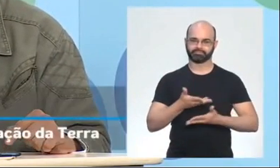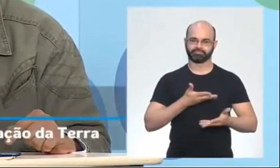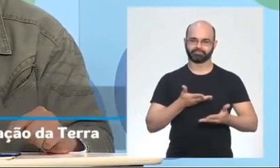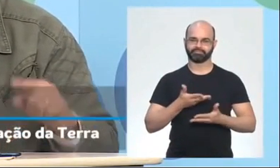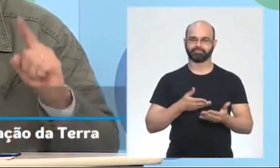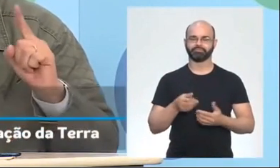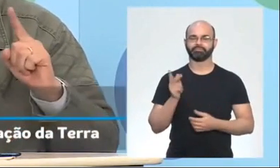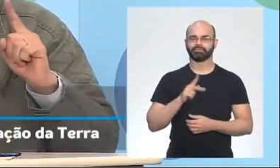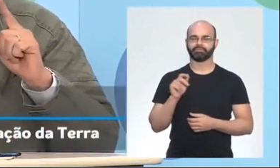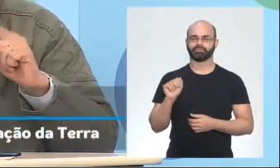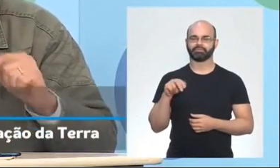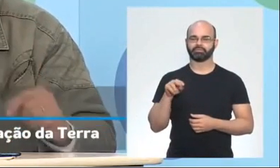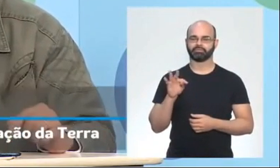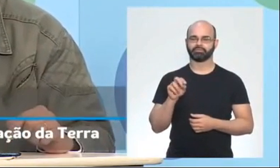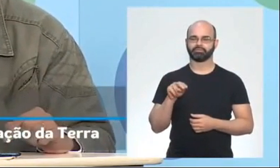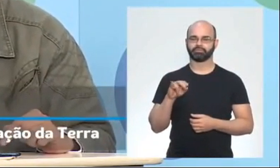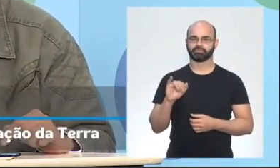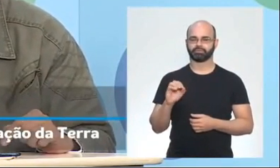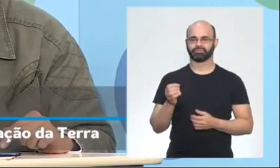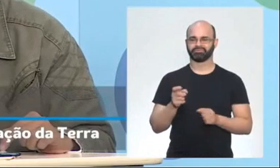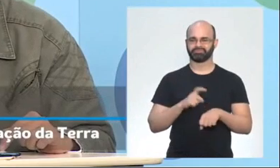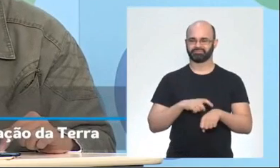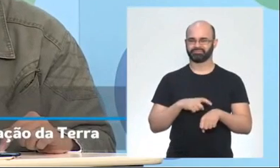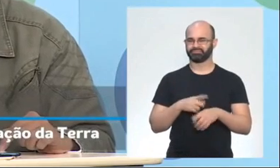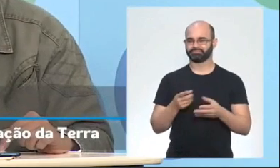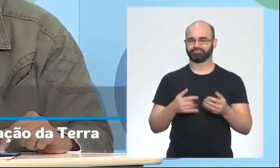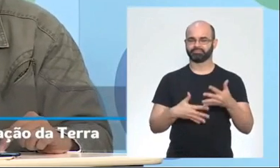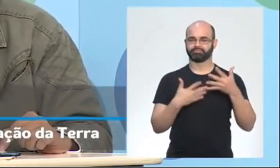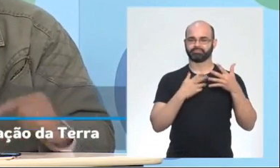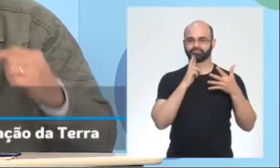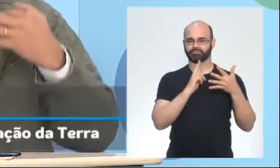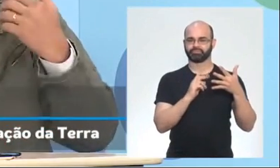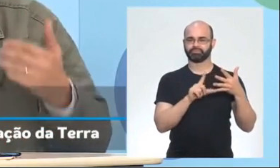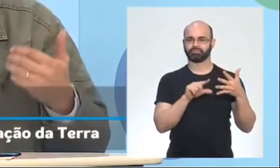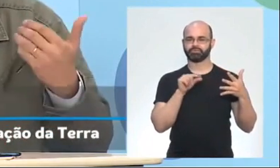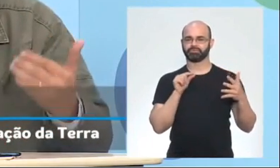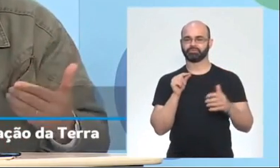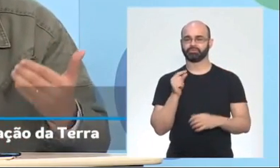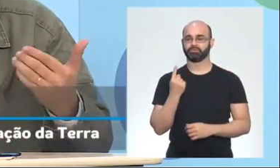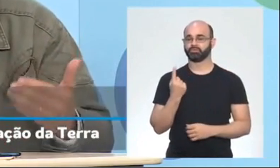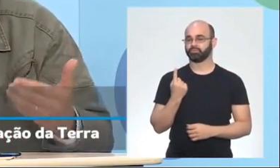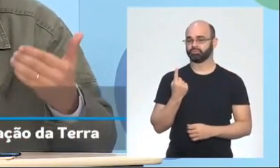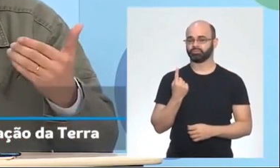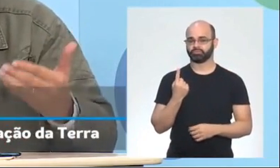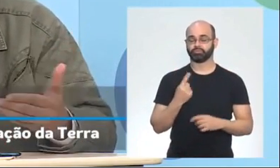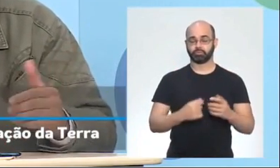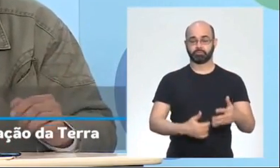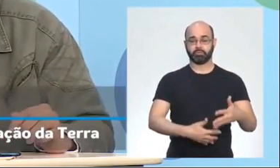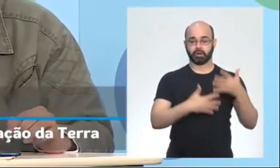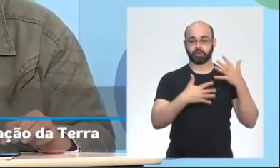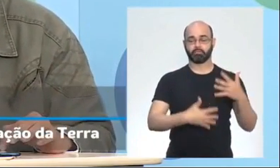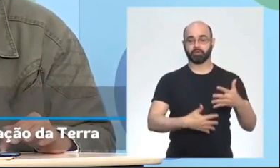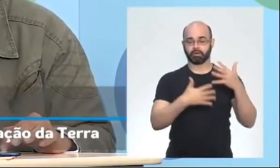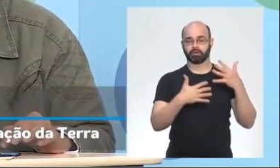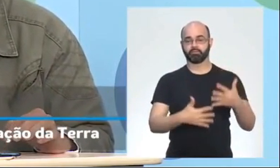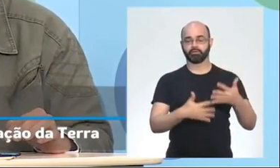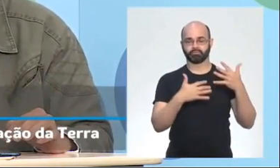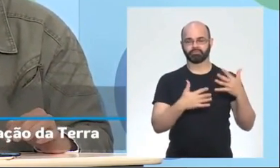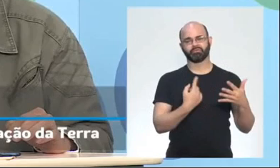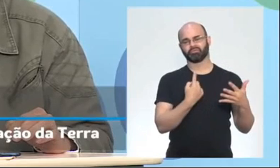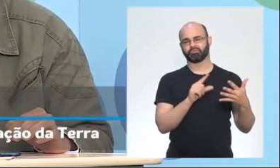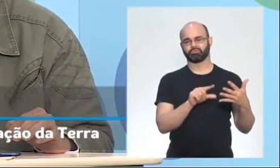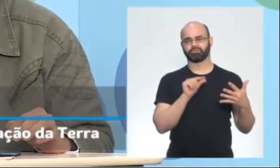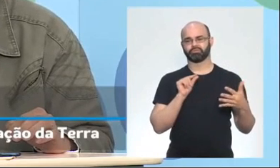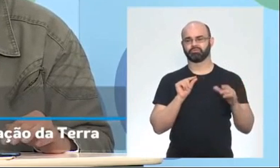Professor Antônio, por uma questão de tempo, vamos pegar só uma resposta, embora muitas respostas estejam chegando aqui dos estudantes.